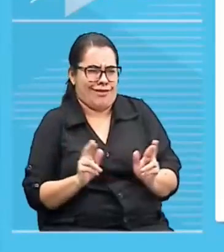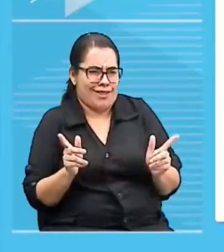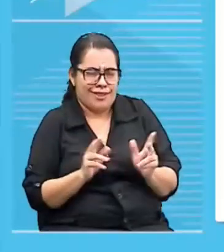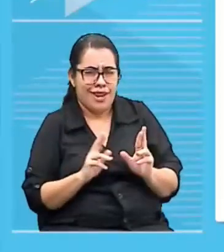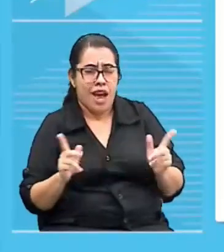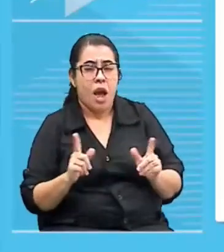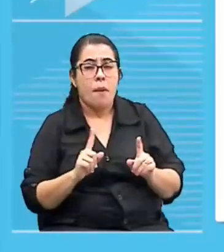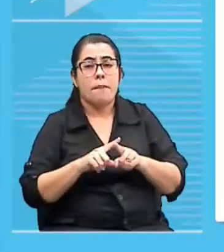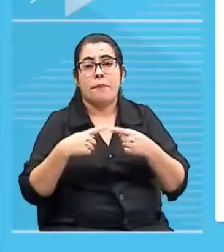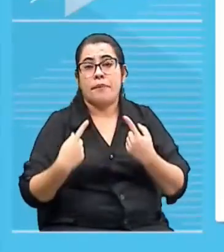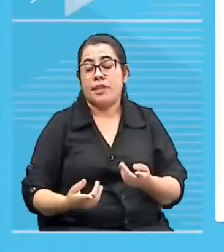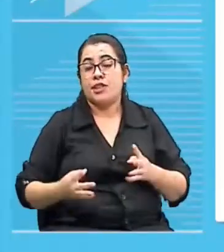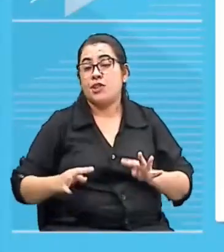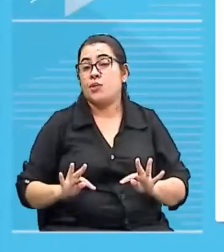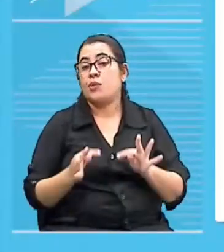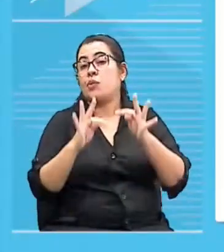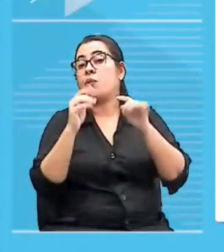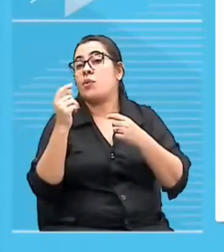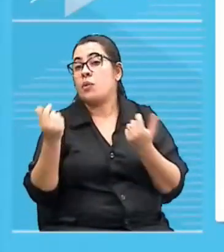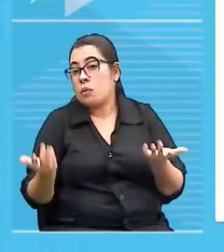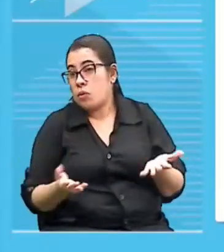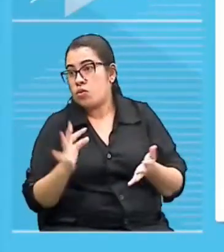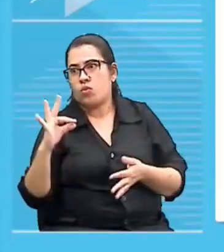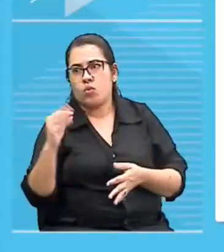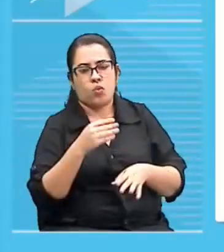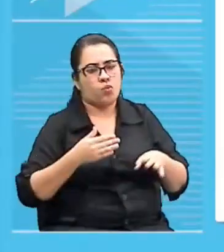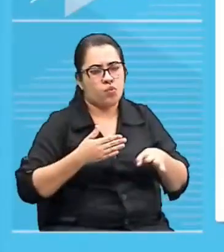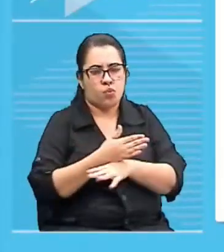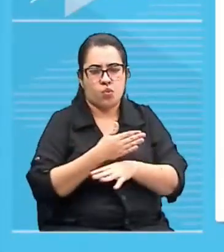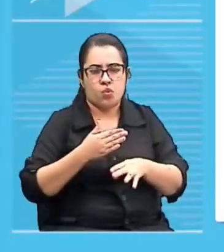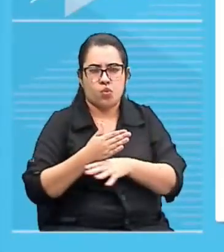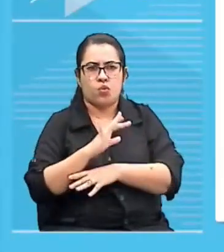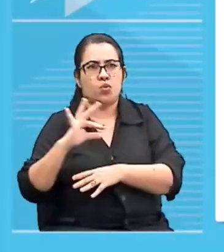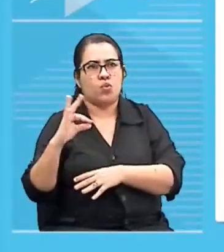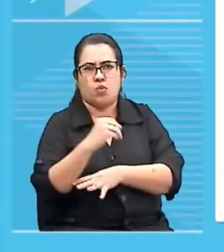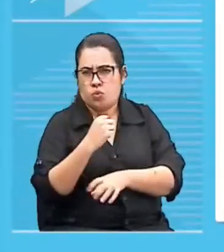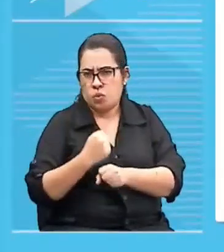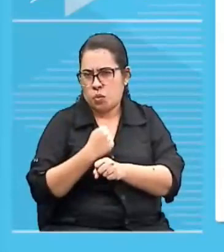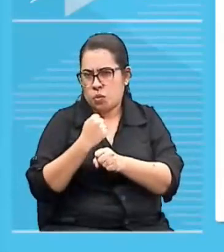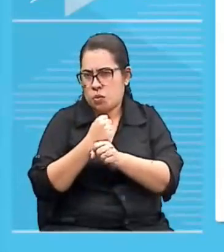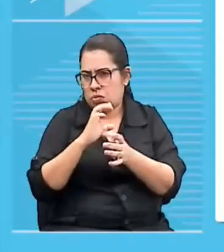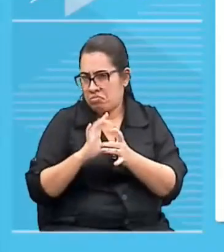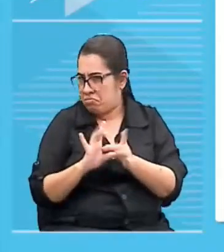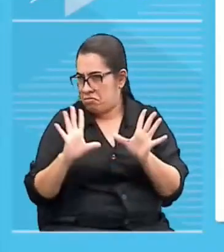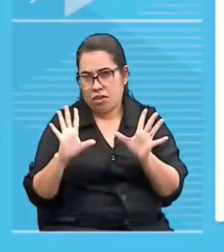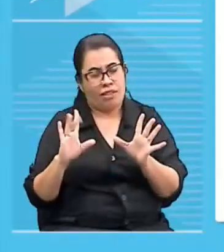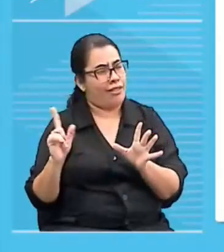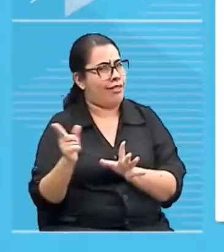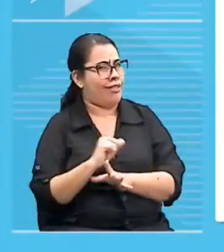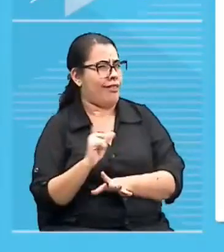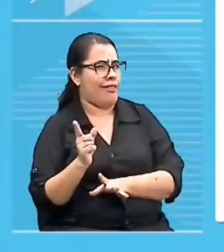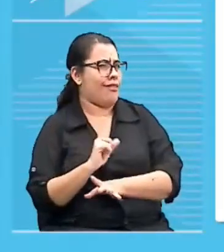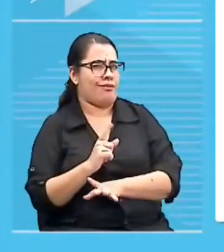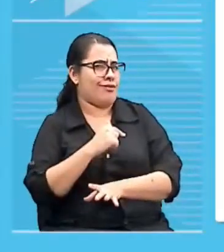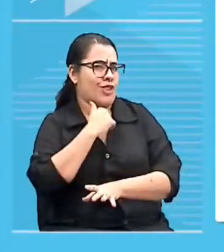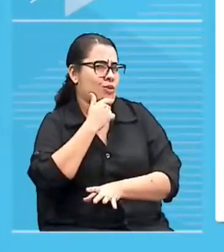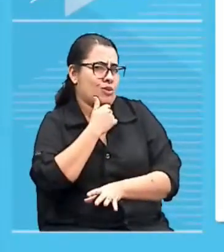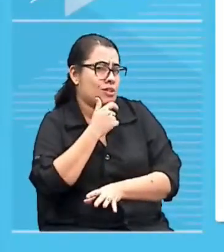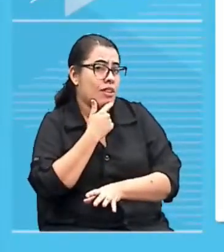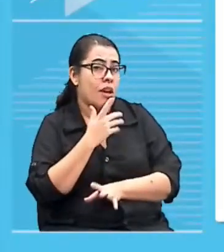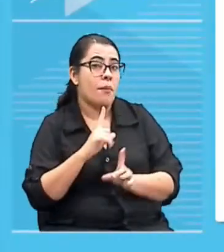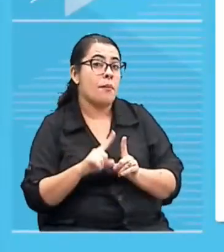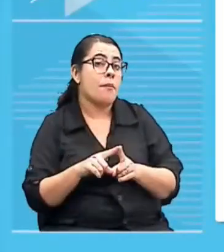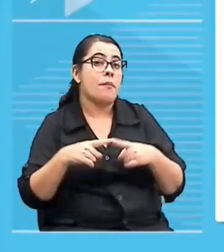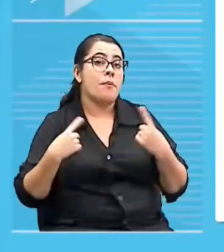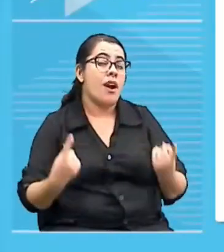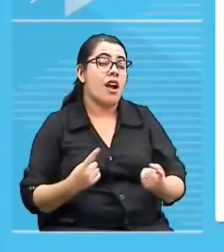ser. Essa tecnologia está acessível para todas as construtoras, por exemplo, aqui? Não, não está. Mas